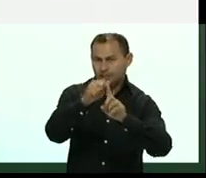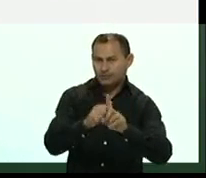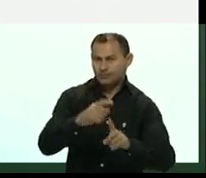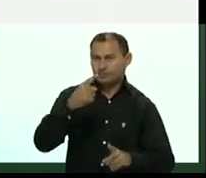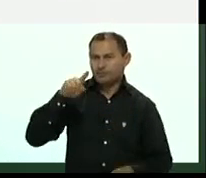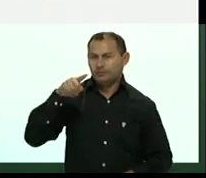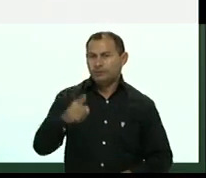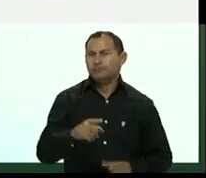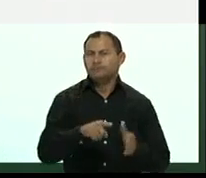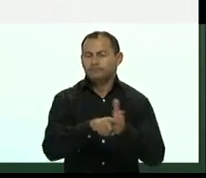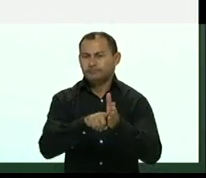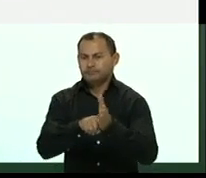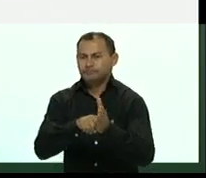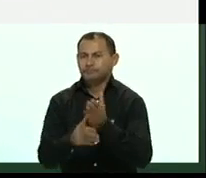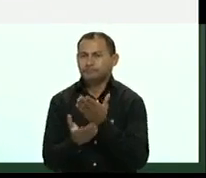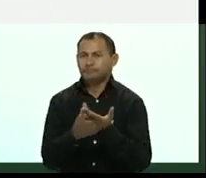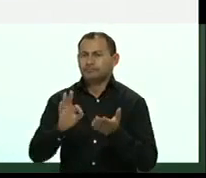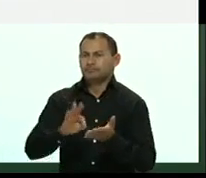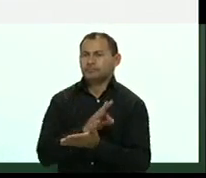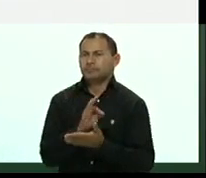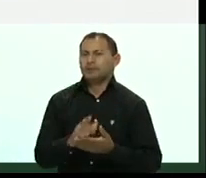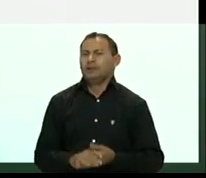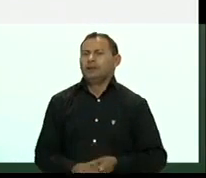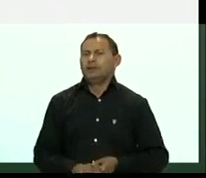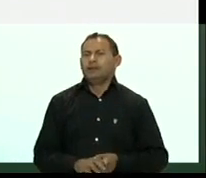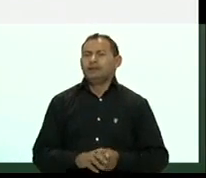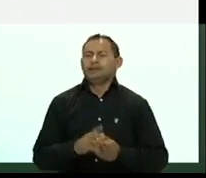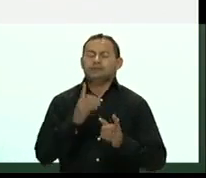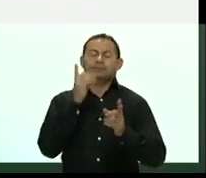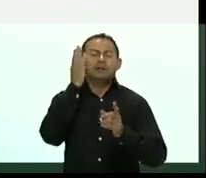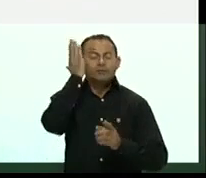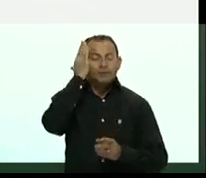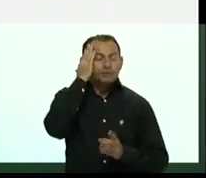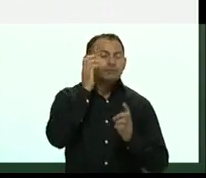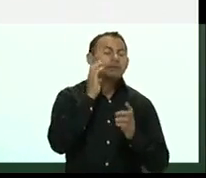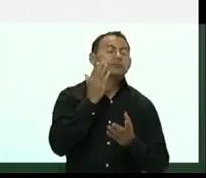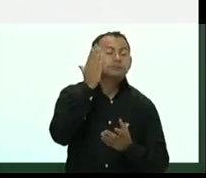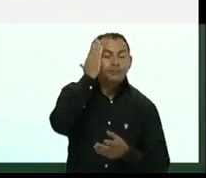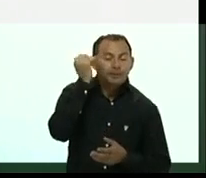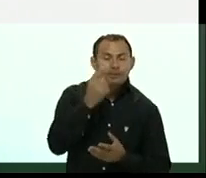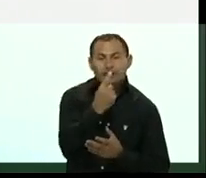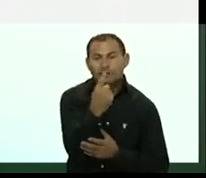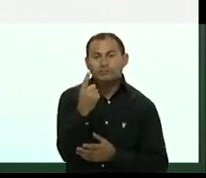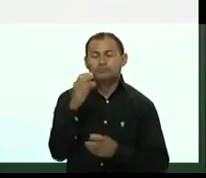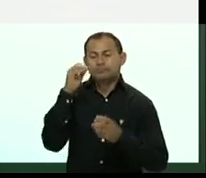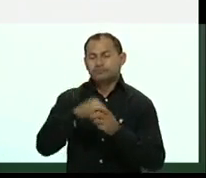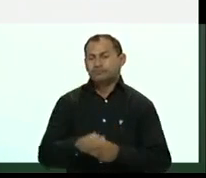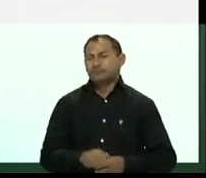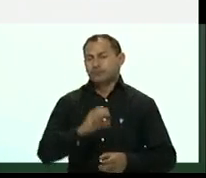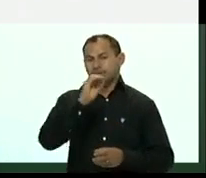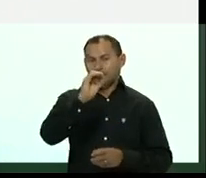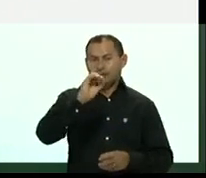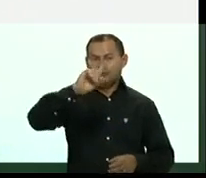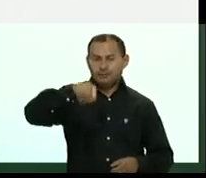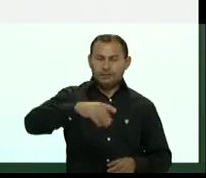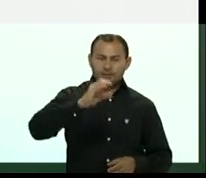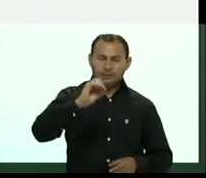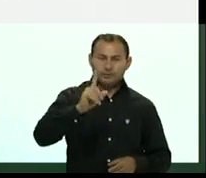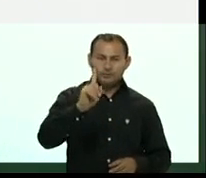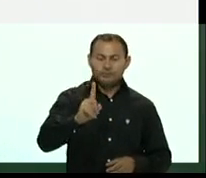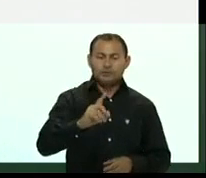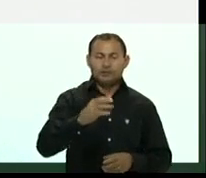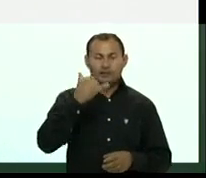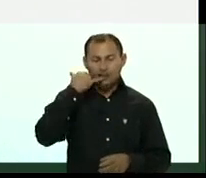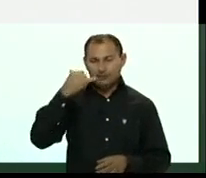1.000. E pesquisando os assinantes existentes, ela descobriu que cada um pretendia instalar 0,01